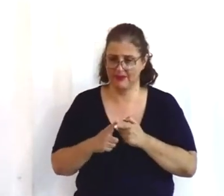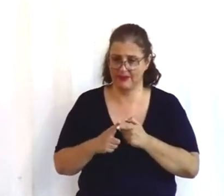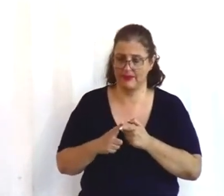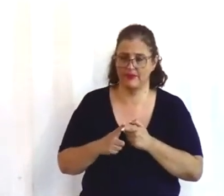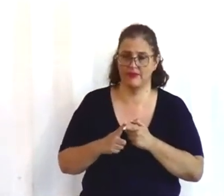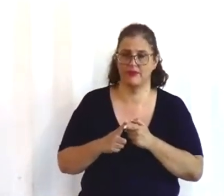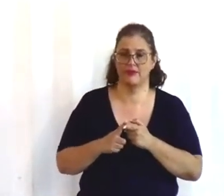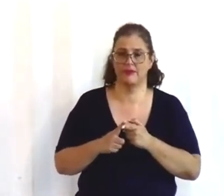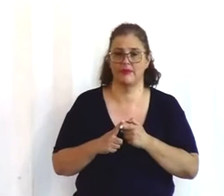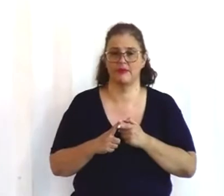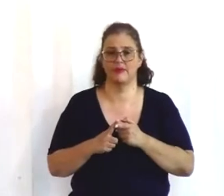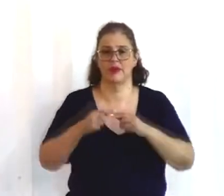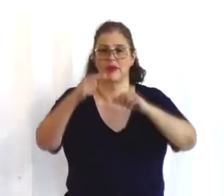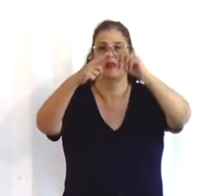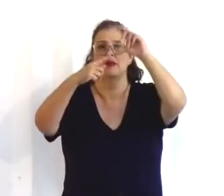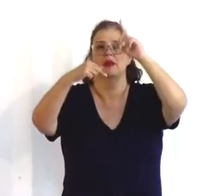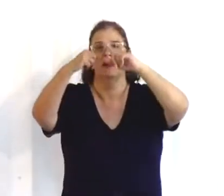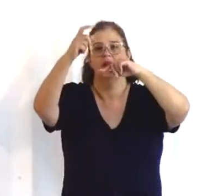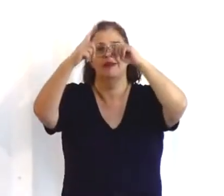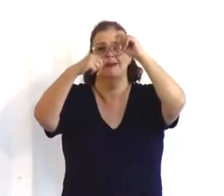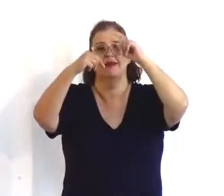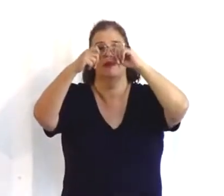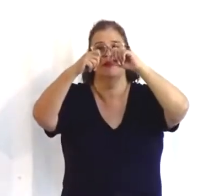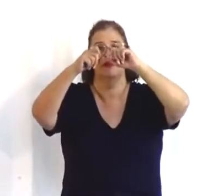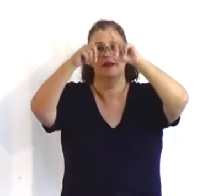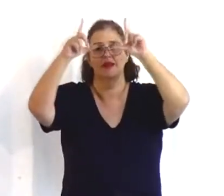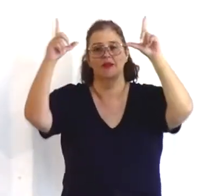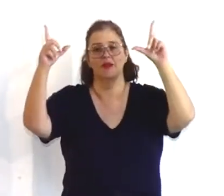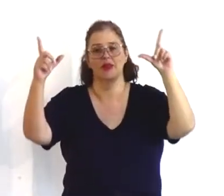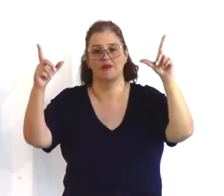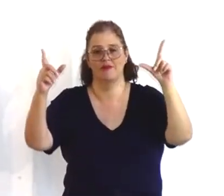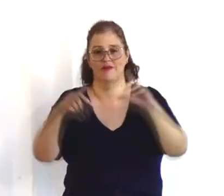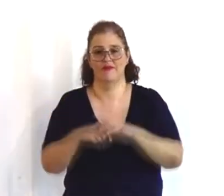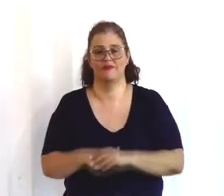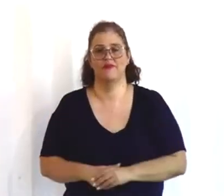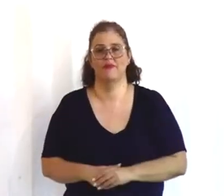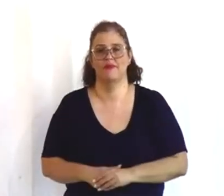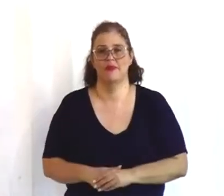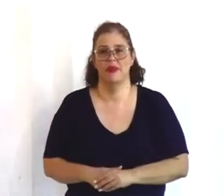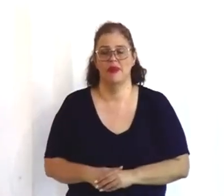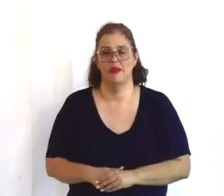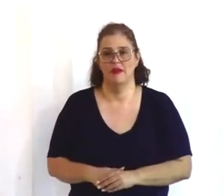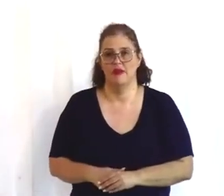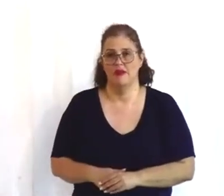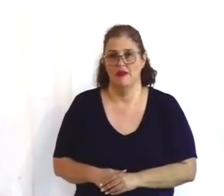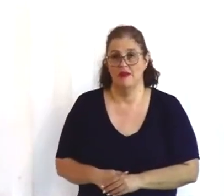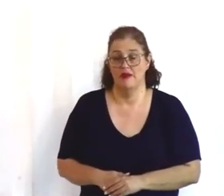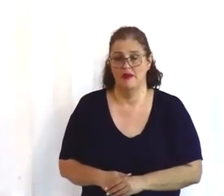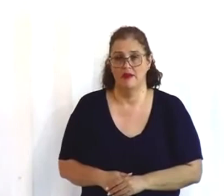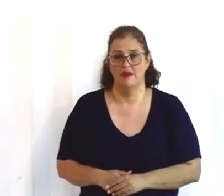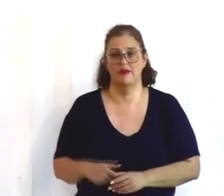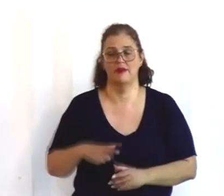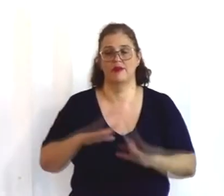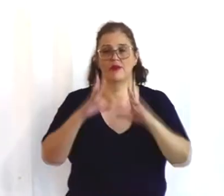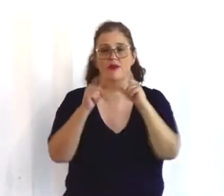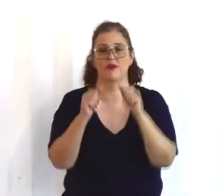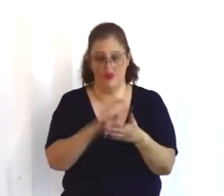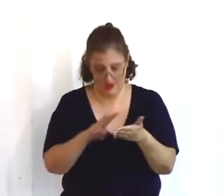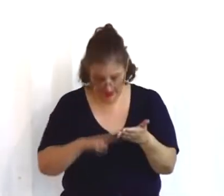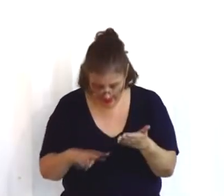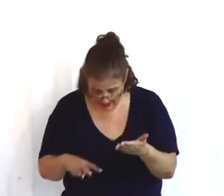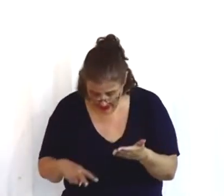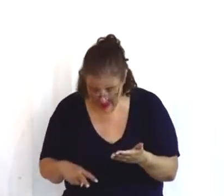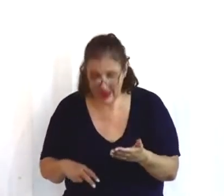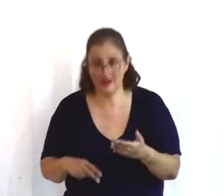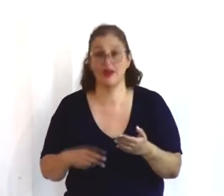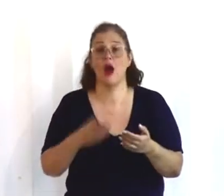dar-lhe-ei ainda a estrela da manhã. É interessante, irmãos, que ele, mais uma vez, em todos os textos que eu li até agora, ele sempre começa: